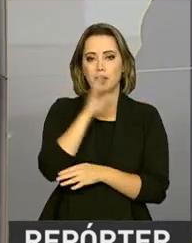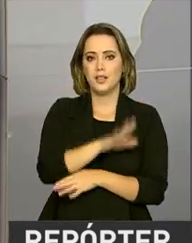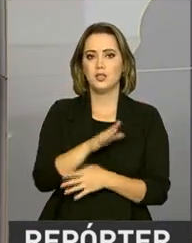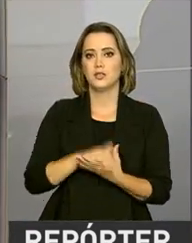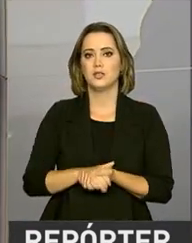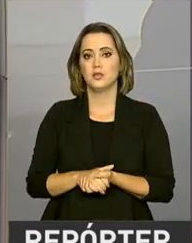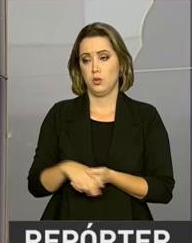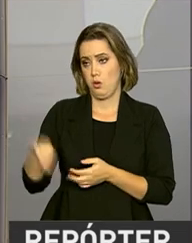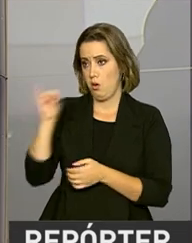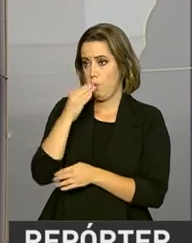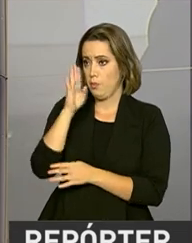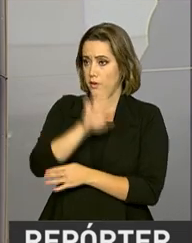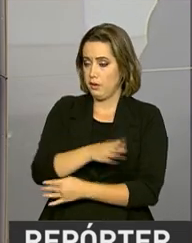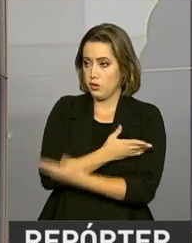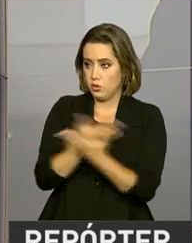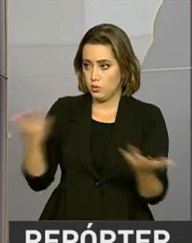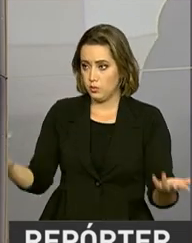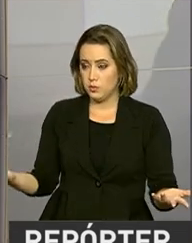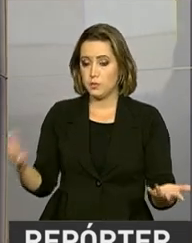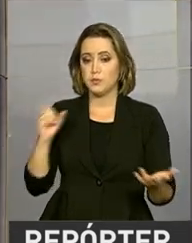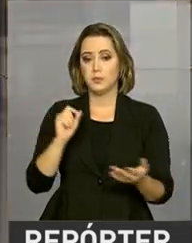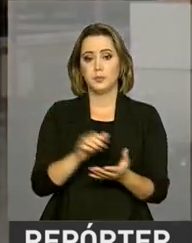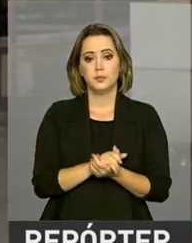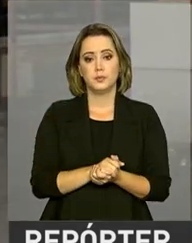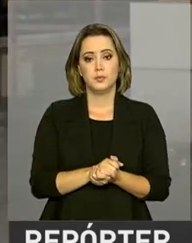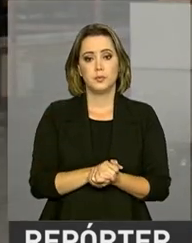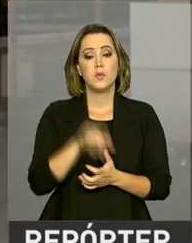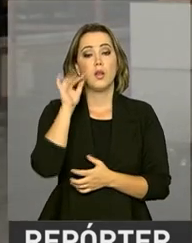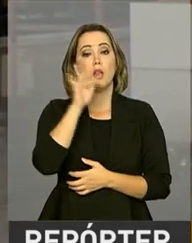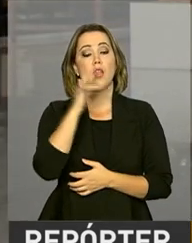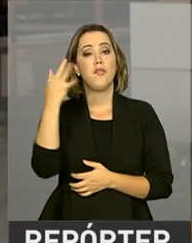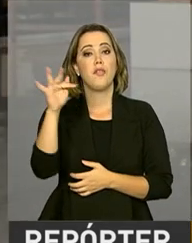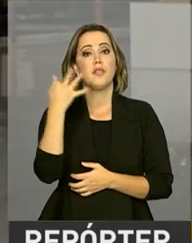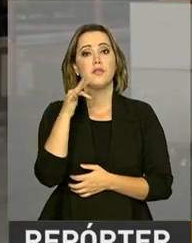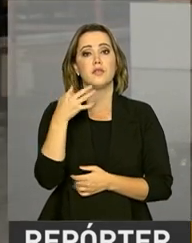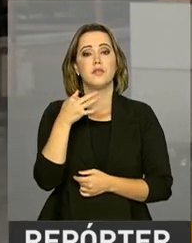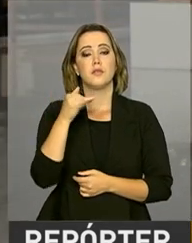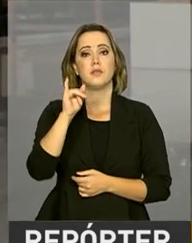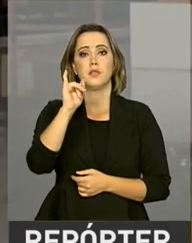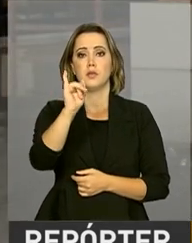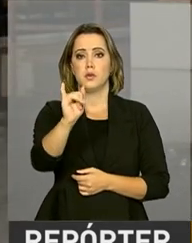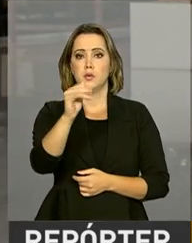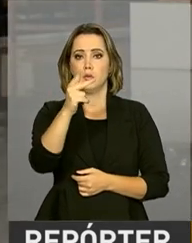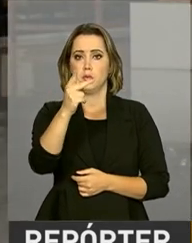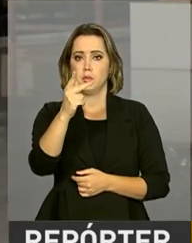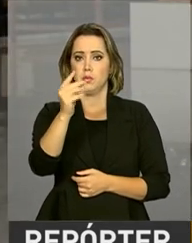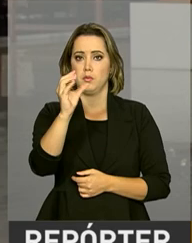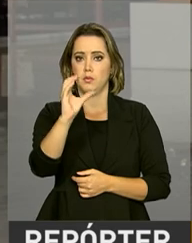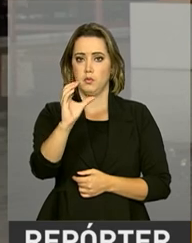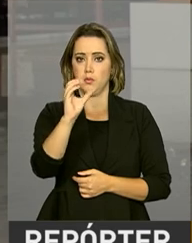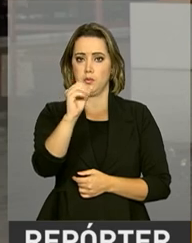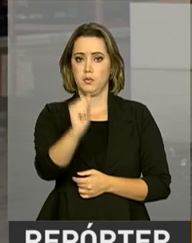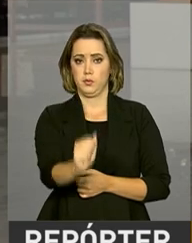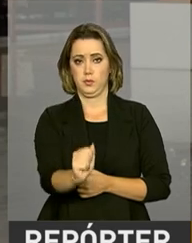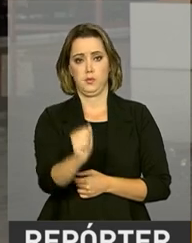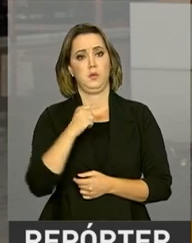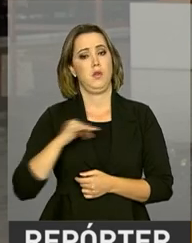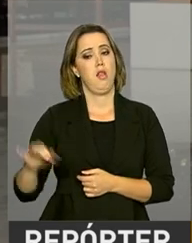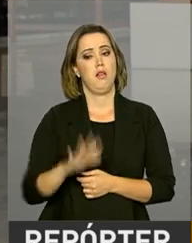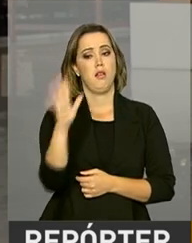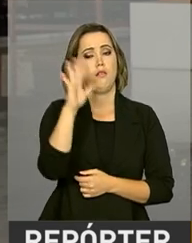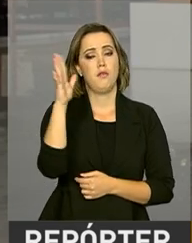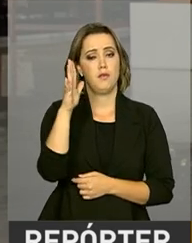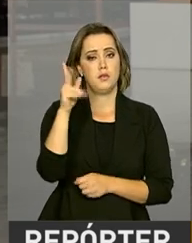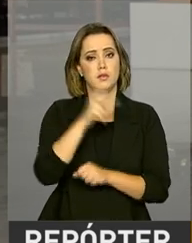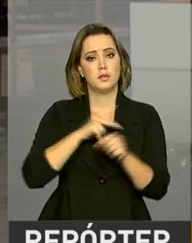boa tarde roberto boa tarde a todos em fevereiro o índice de preços ao consumidor amplo que mede a inflação oficial do